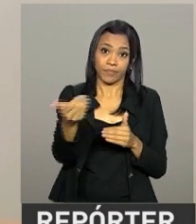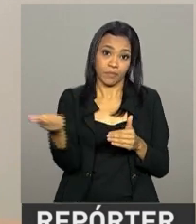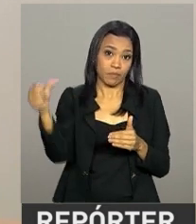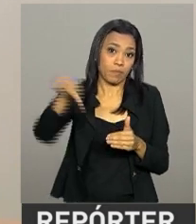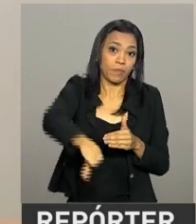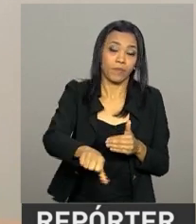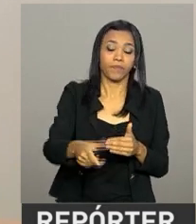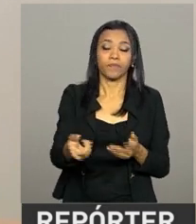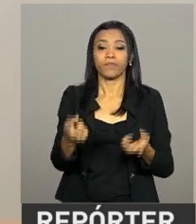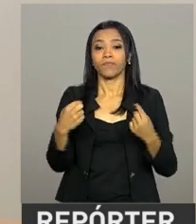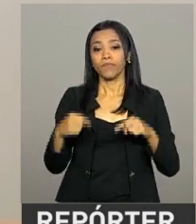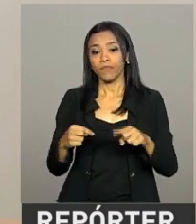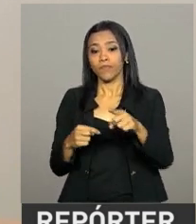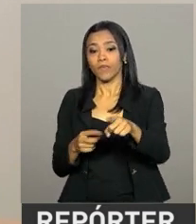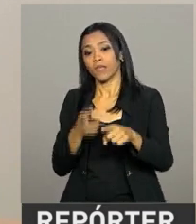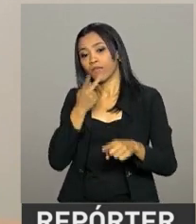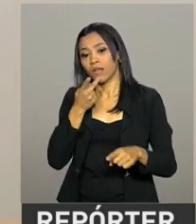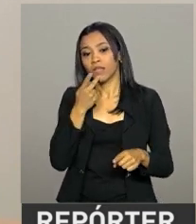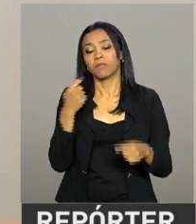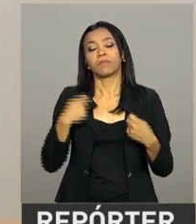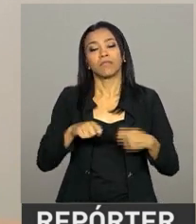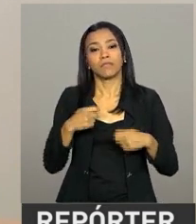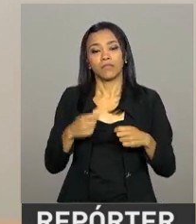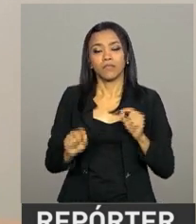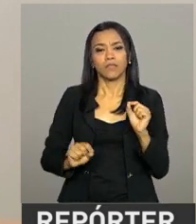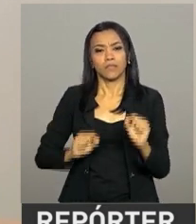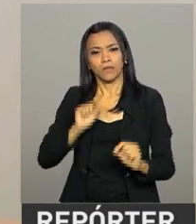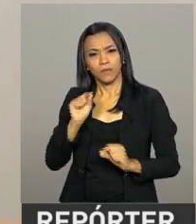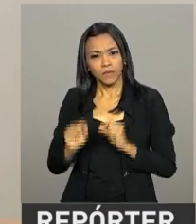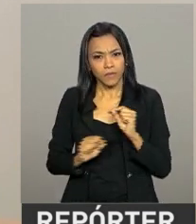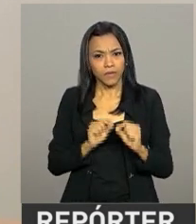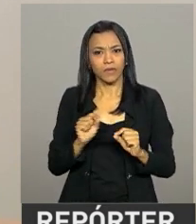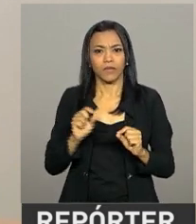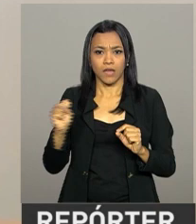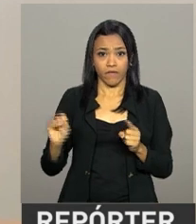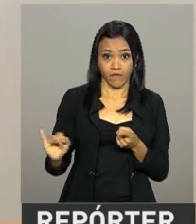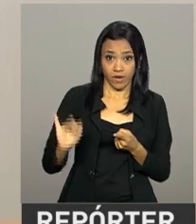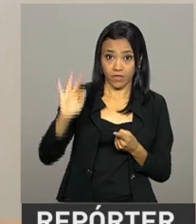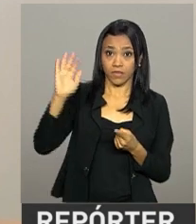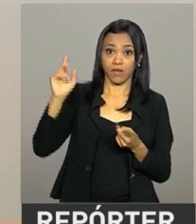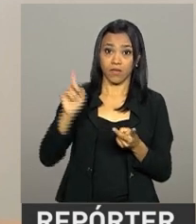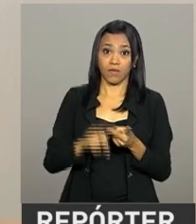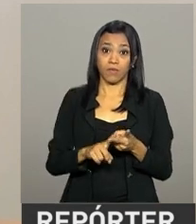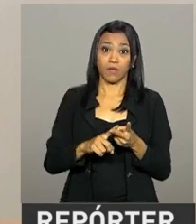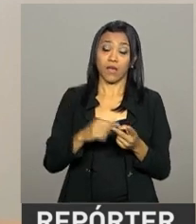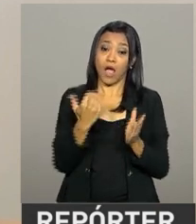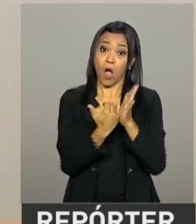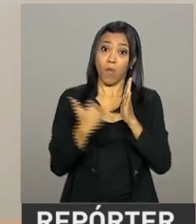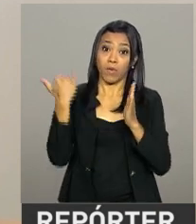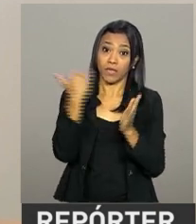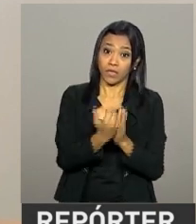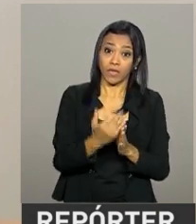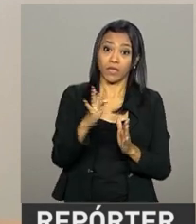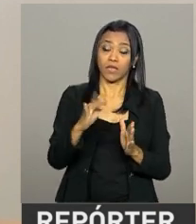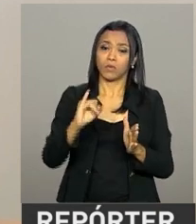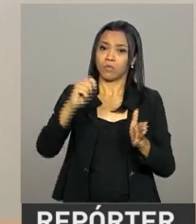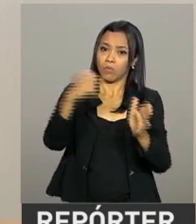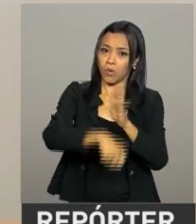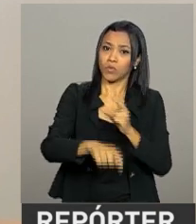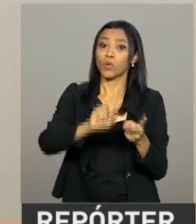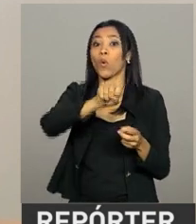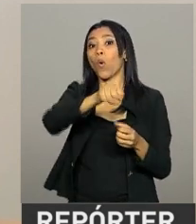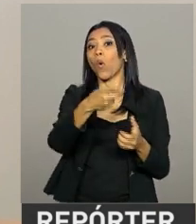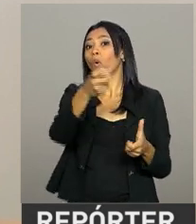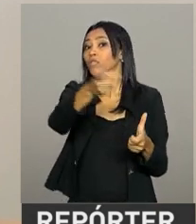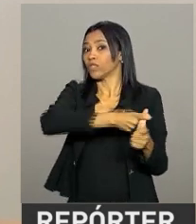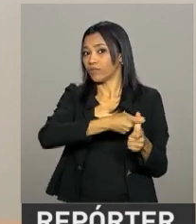Gastos crescentes requerem financiamento via aumento da inflação, aumento da carga tributária ou da dívida pública, como